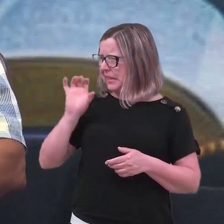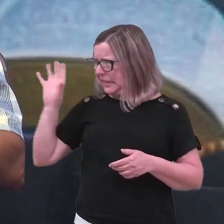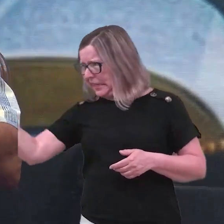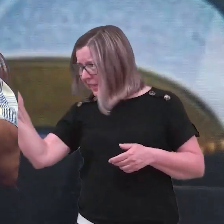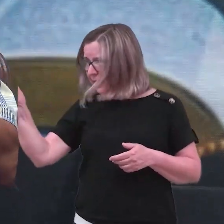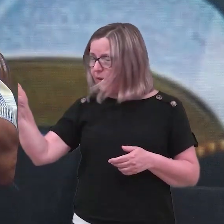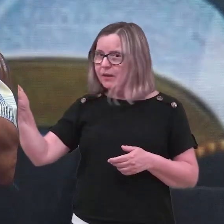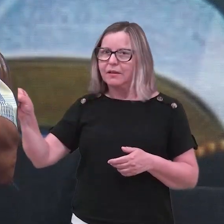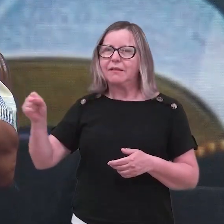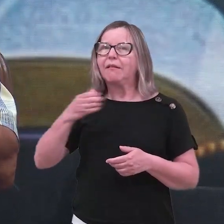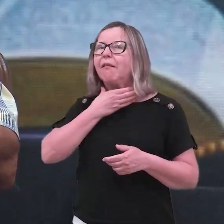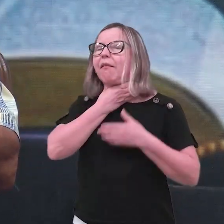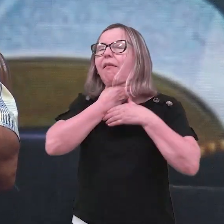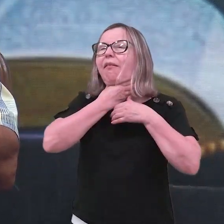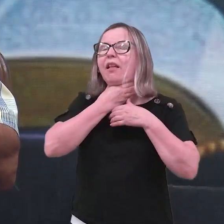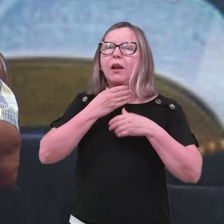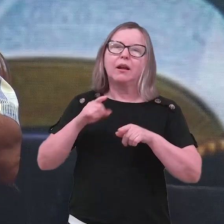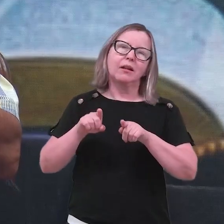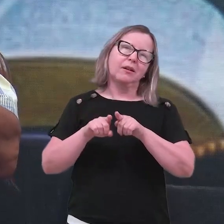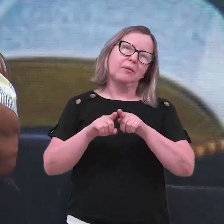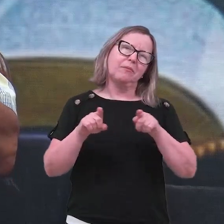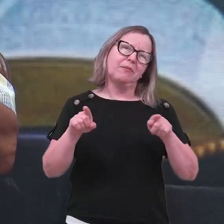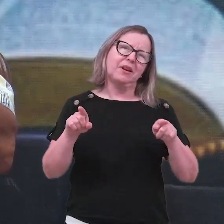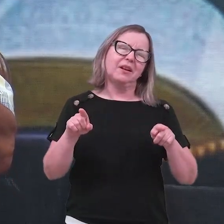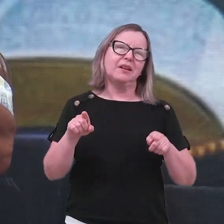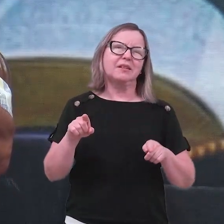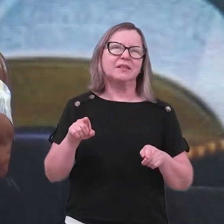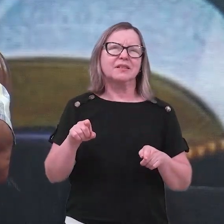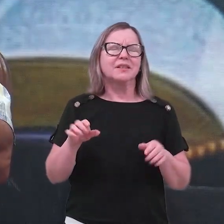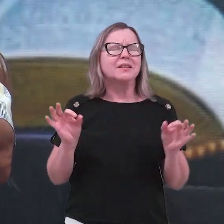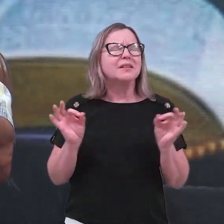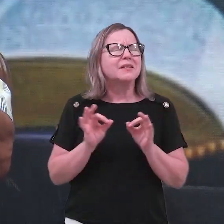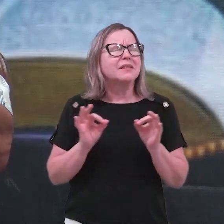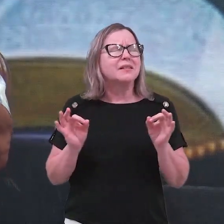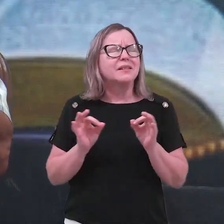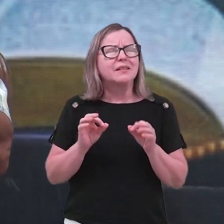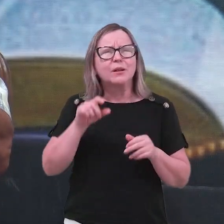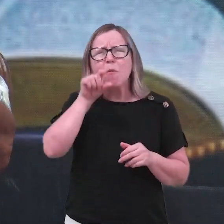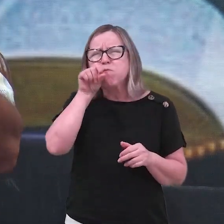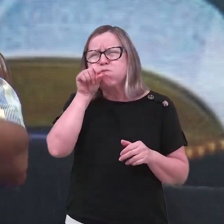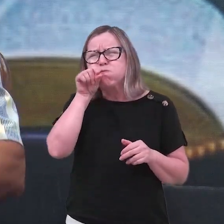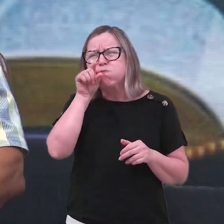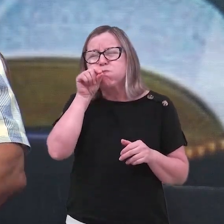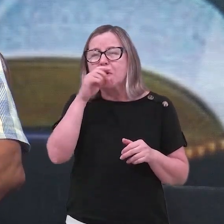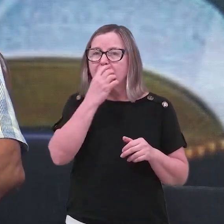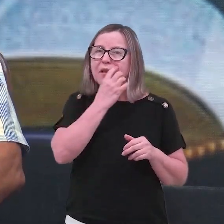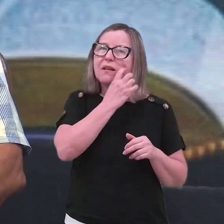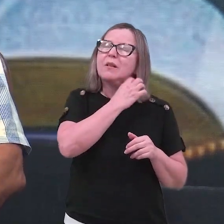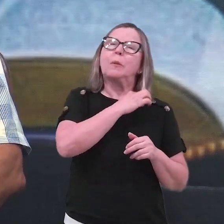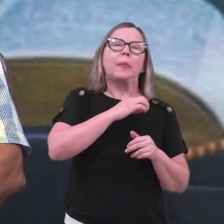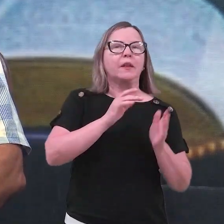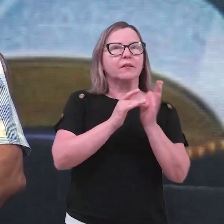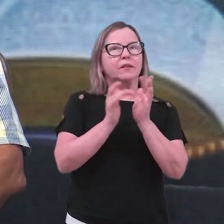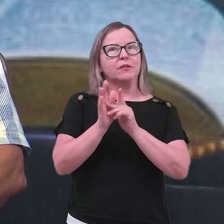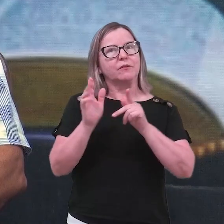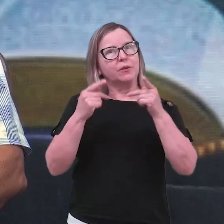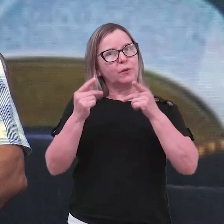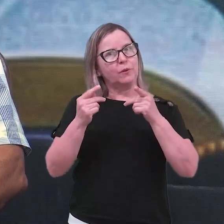dela. Mas a simplicidade do passarinho, da pombinha, e Jesus falou, vai olhar para